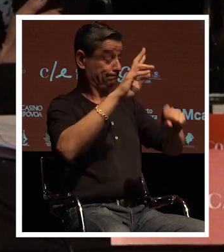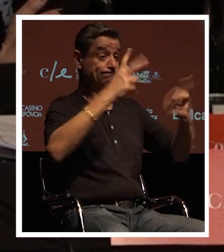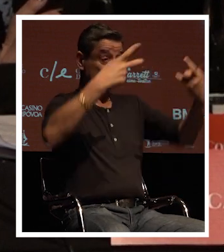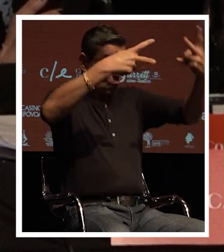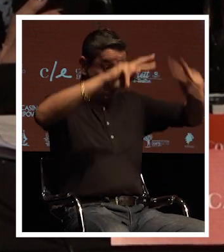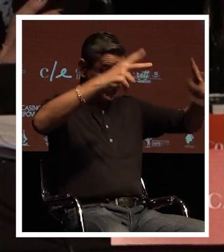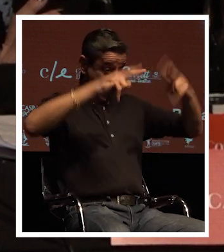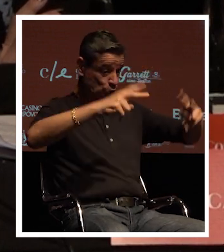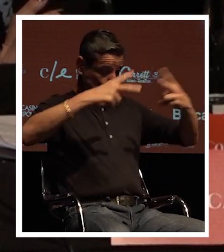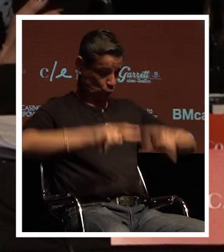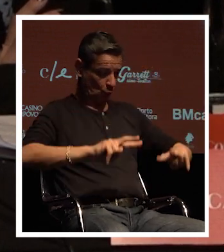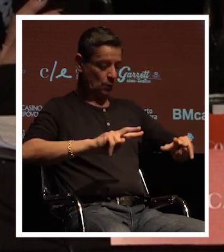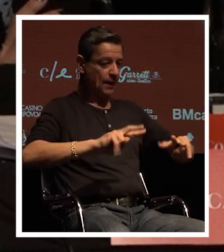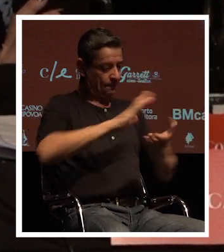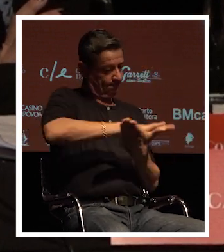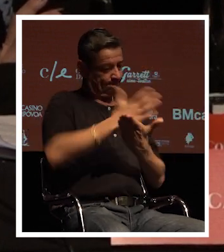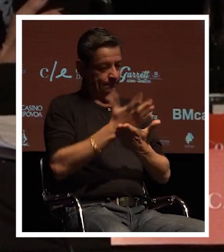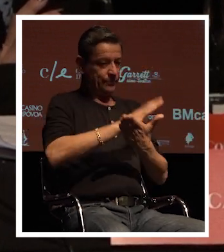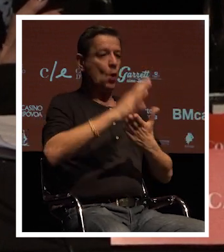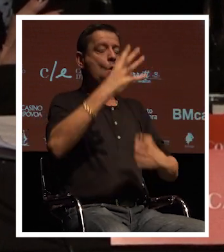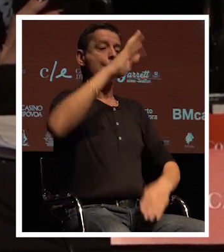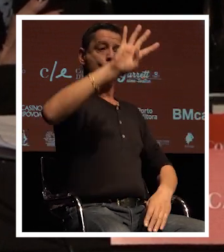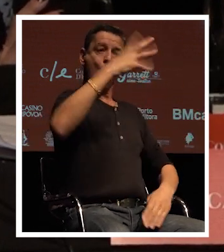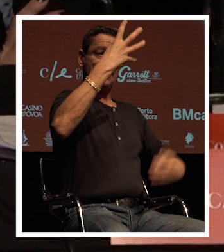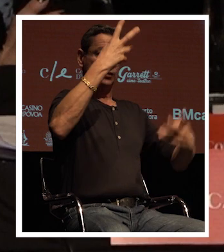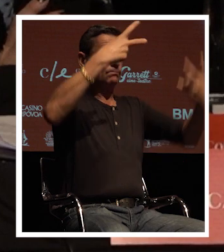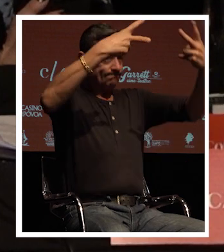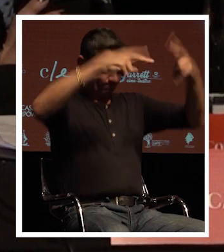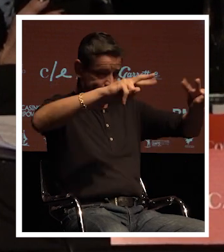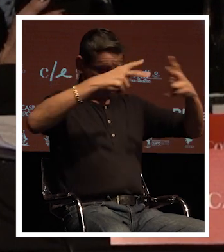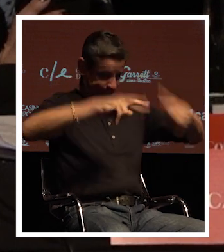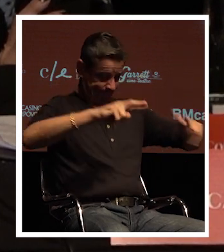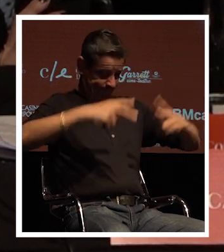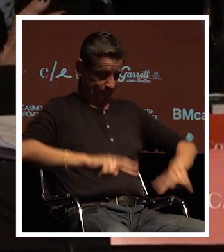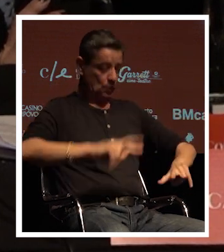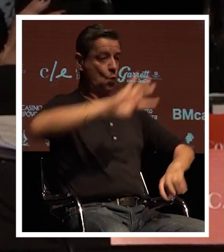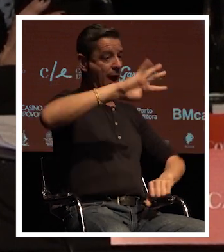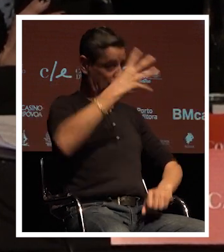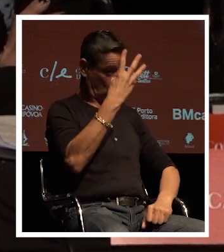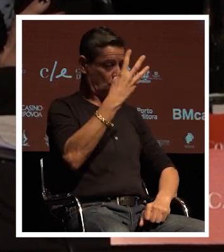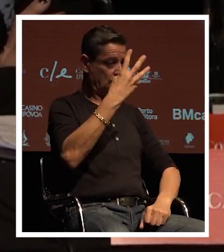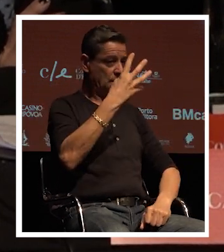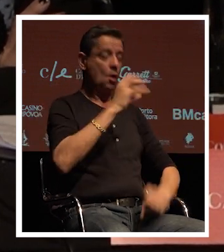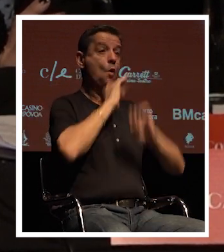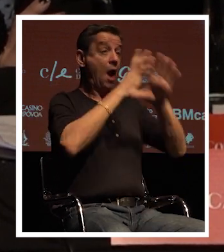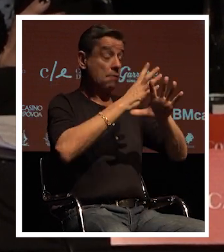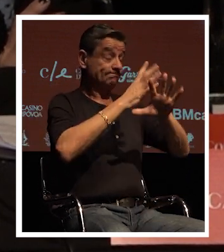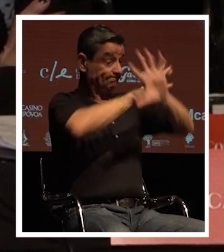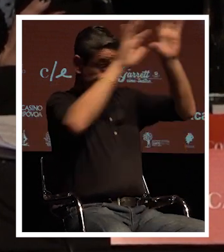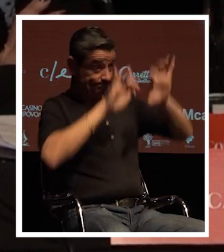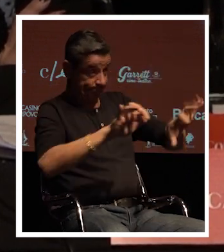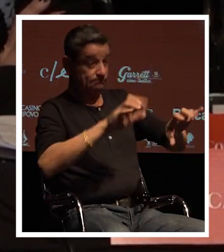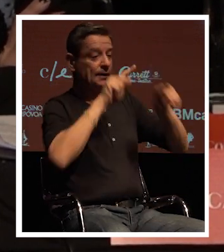Eu dividi a minha comunicação em quatro partes a saber um não há reticências